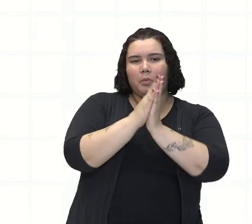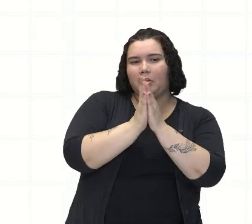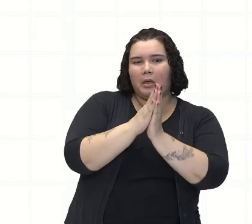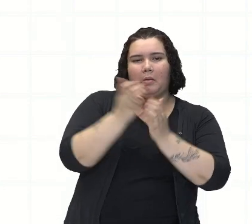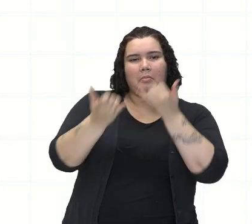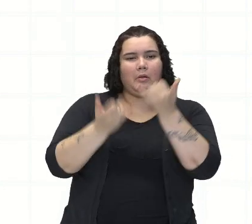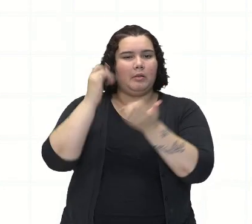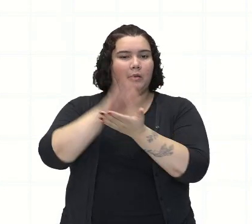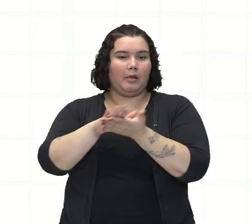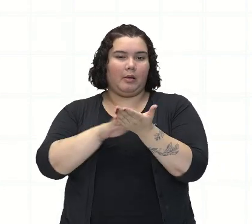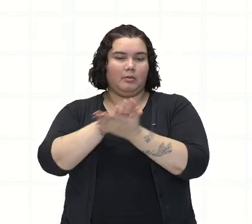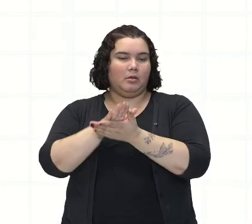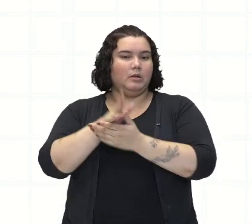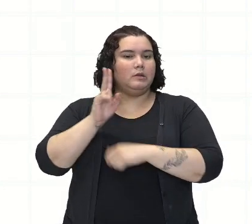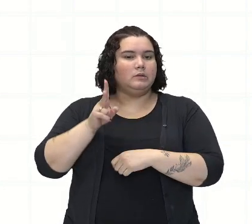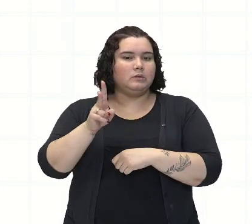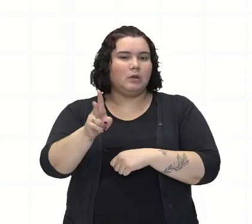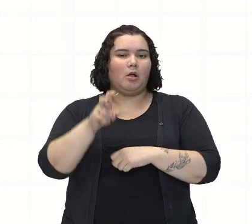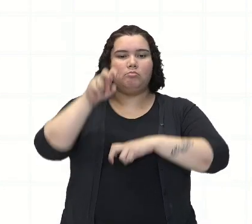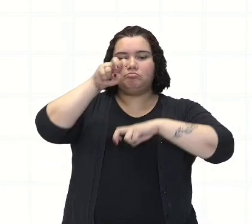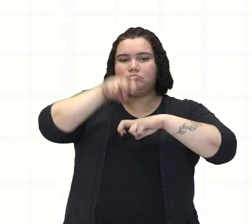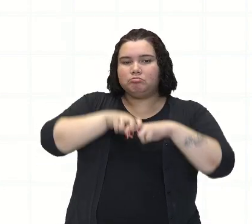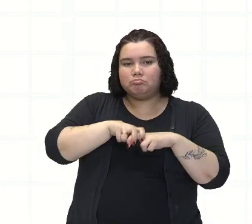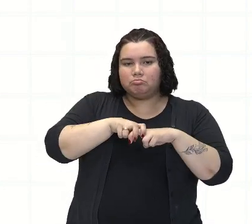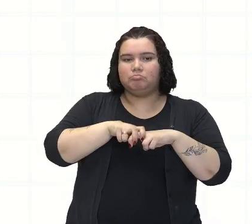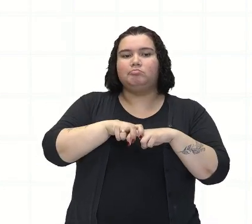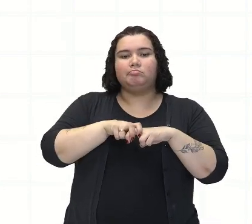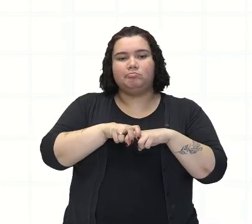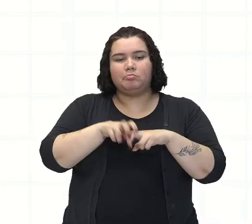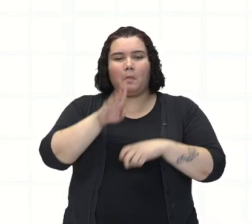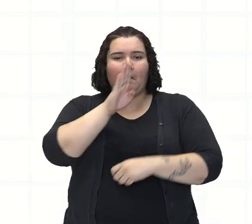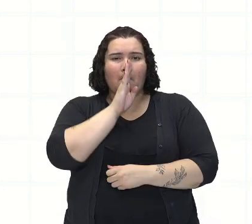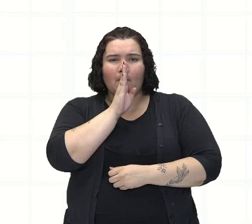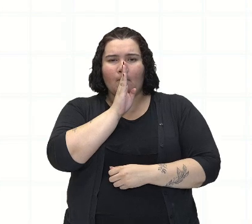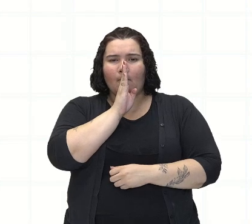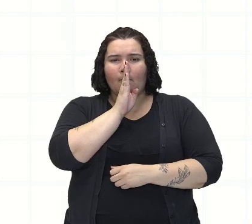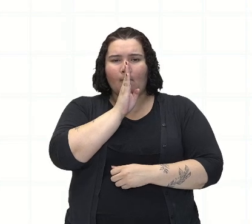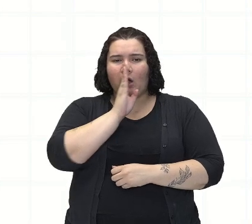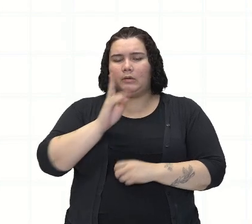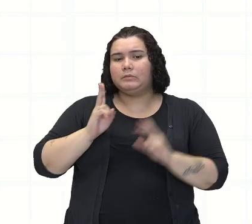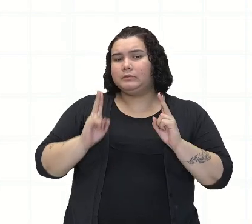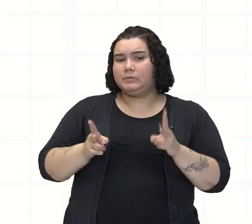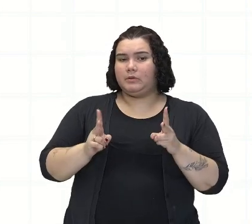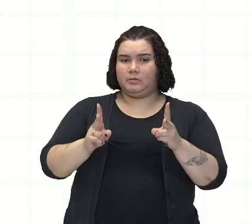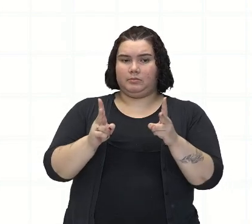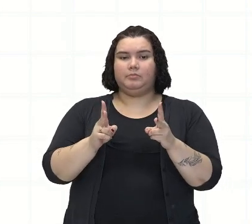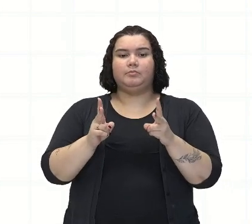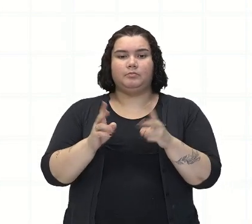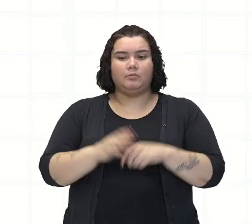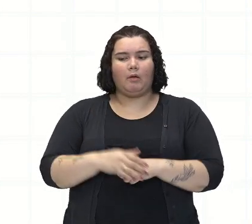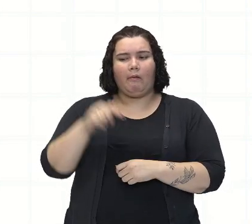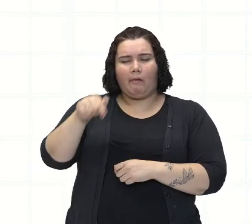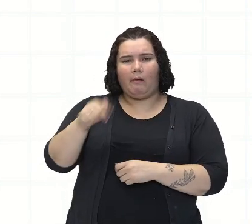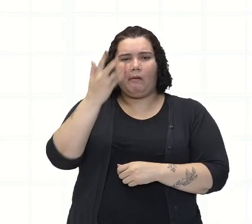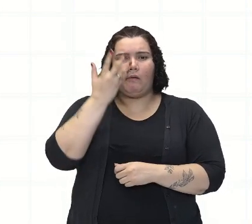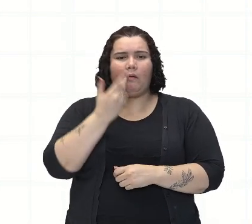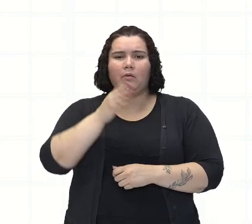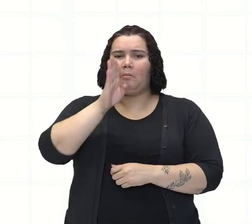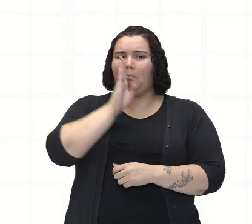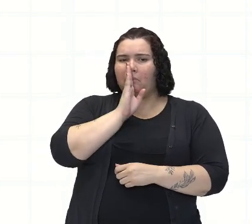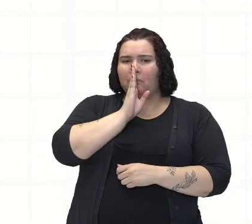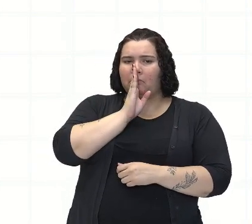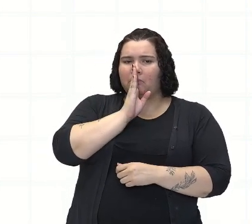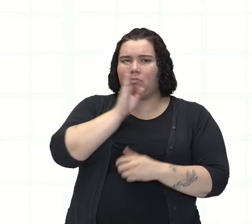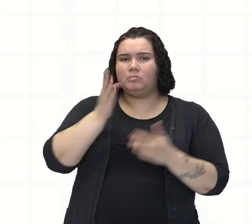brinquedo nenhum, sempre sentadinha onde se achasse, pouco se mexia. Então era uma criança muito quieta. Ela nem gostava